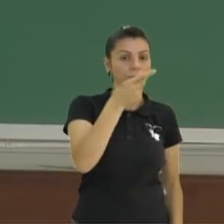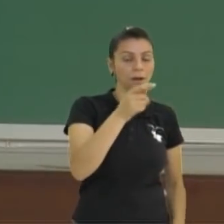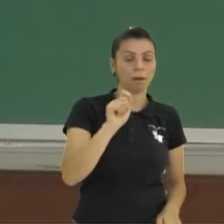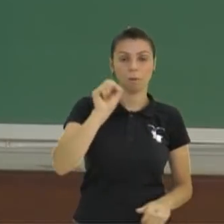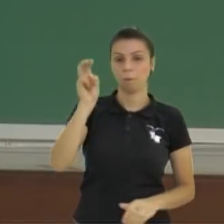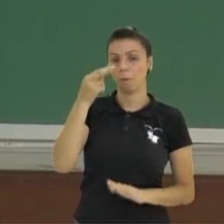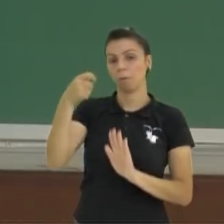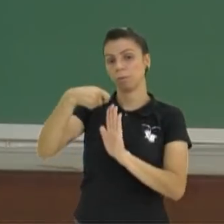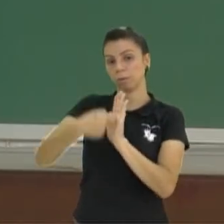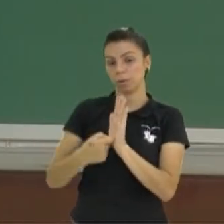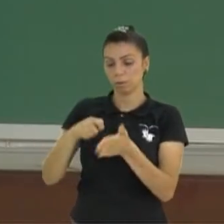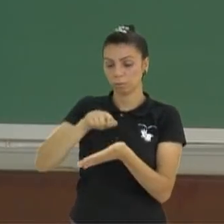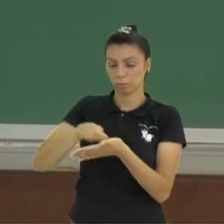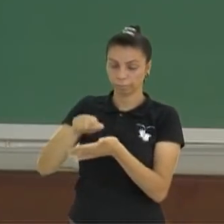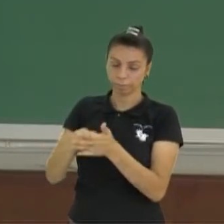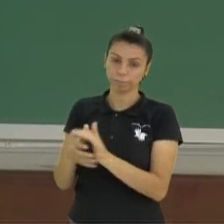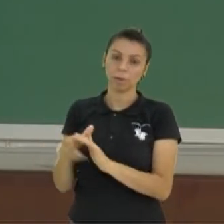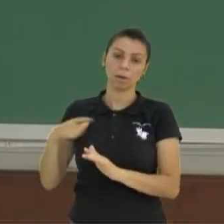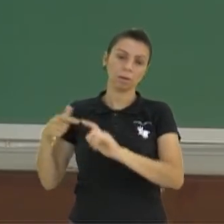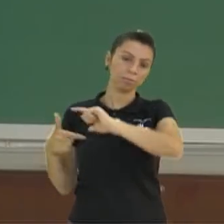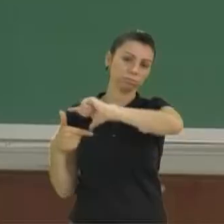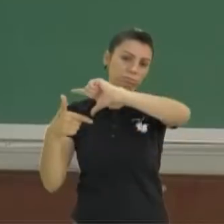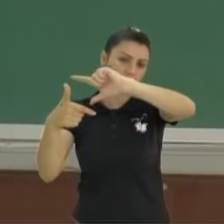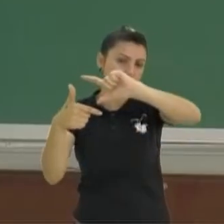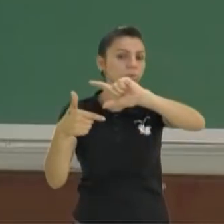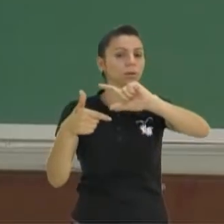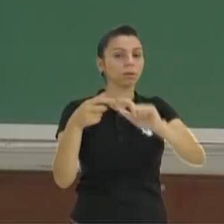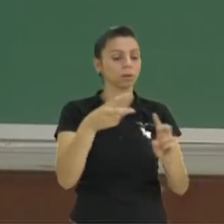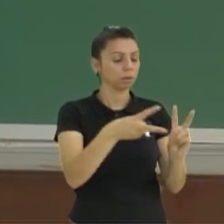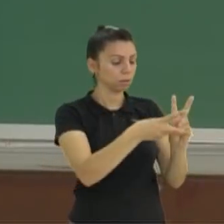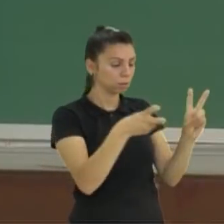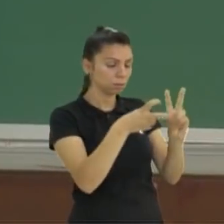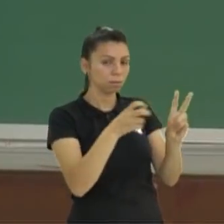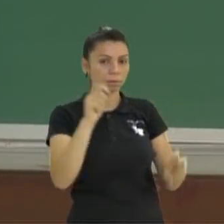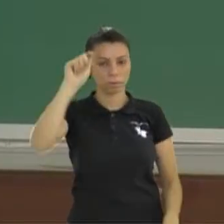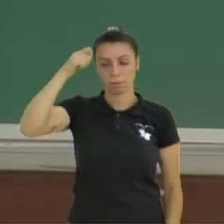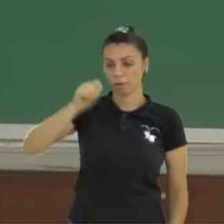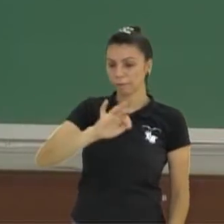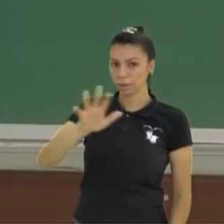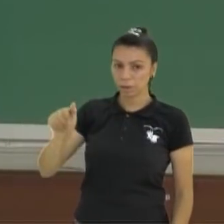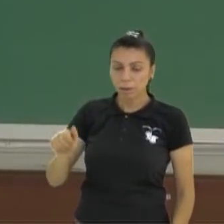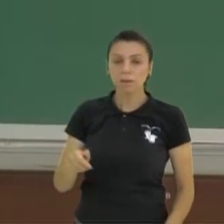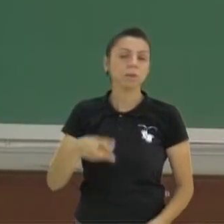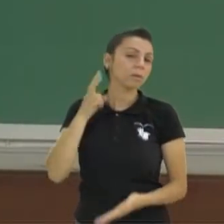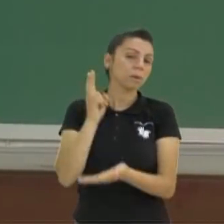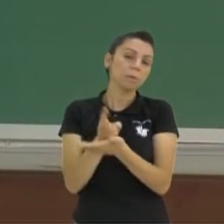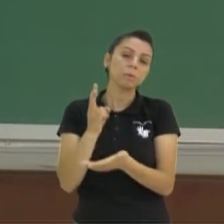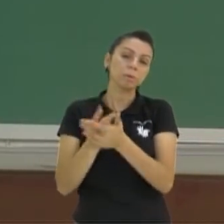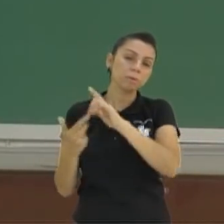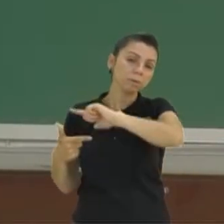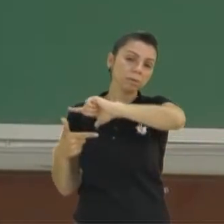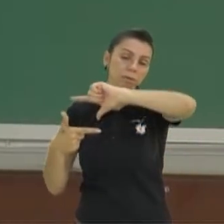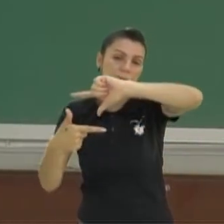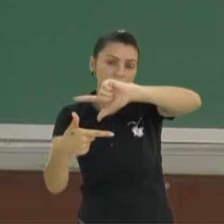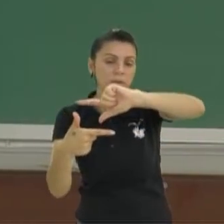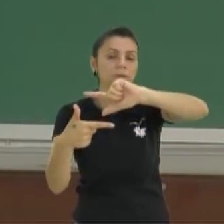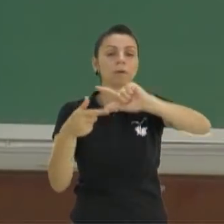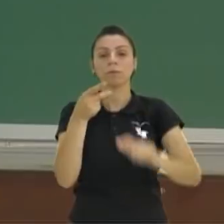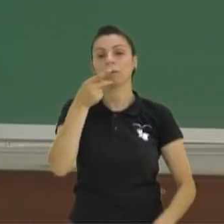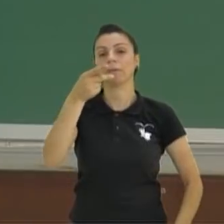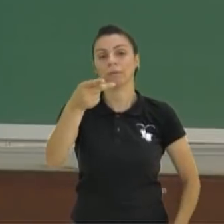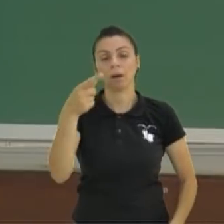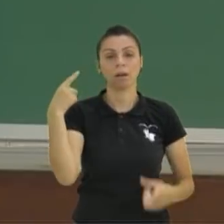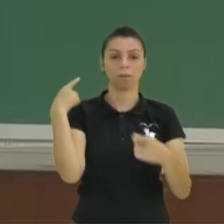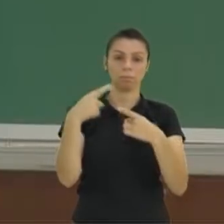Algumas tradições, como indígena e africana, se mantêm na tradição oral. Não é porque eles não sabem ler e escrever, mas é porque